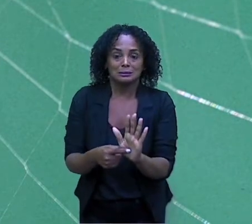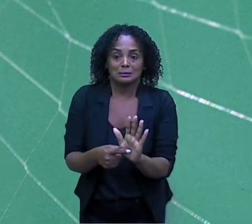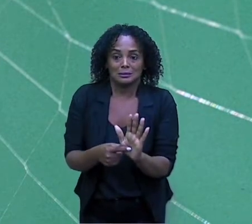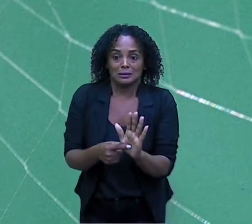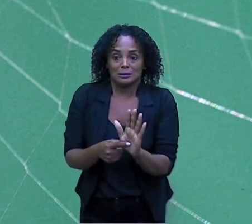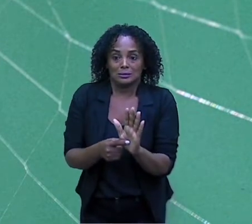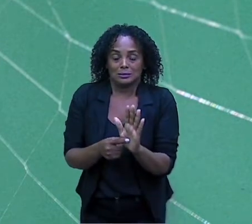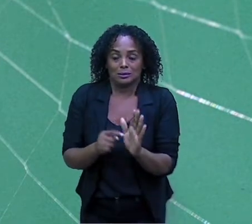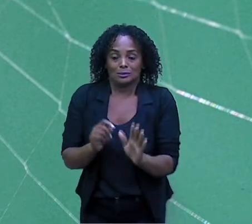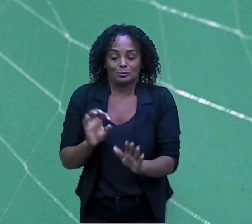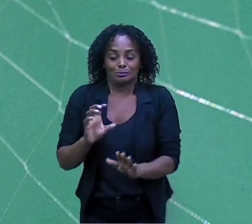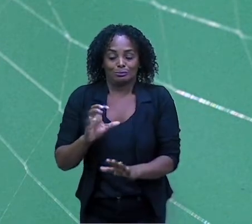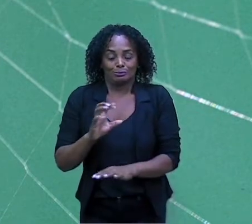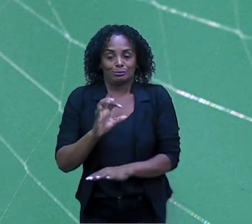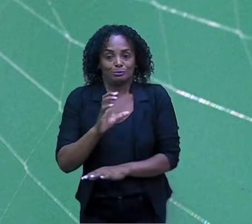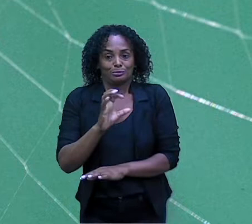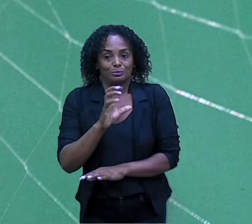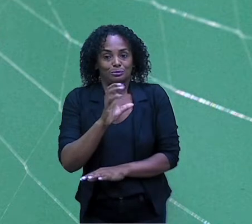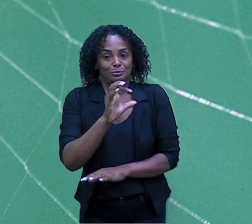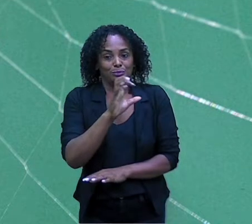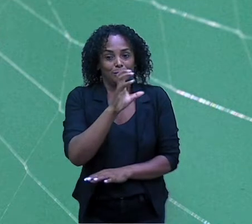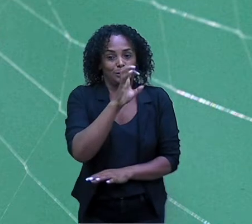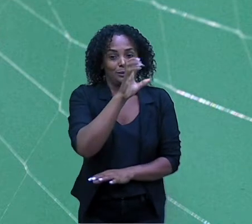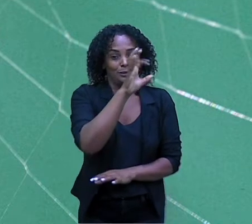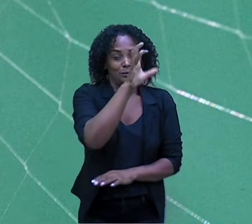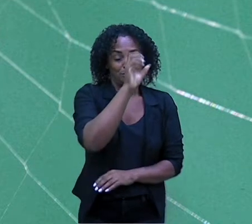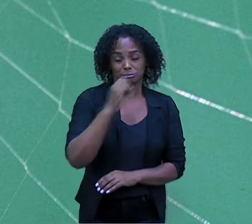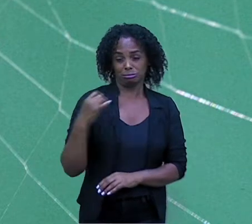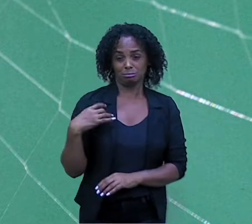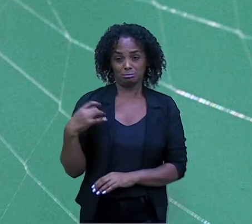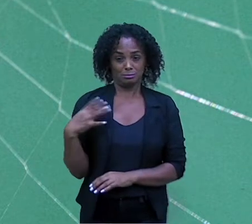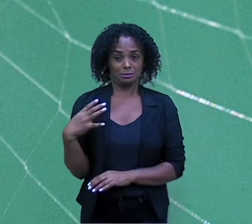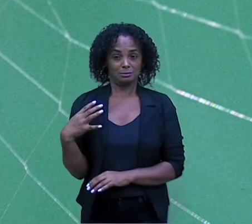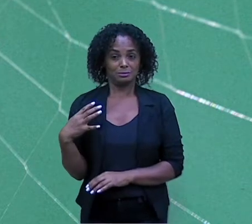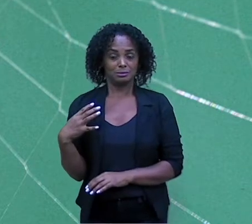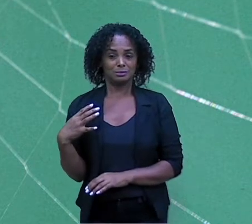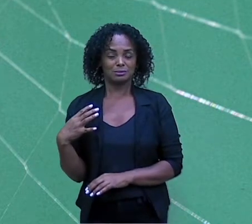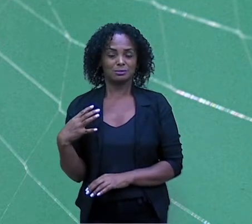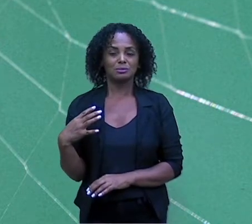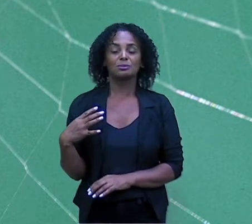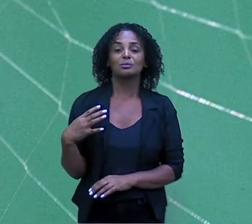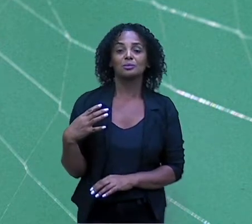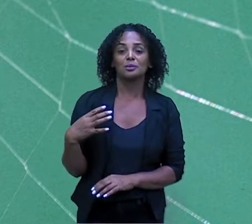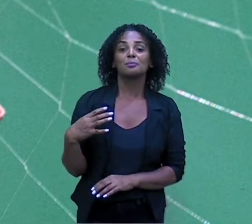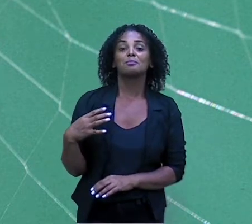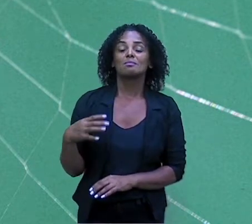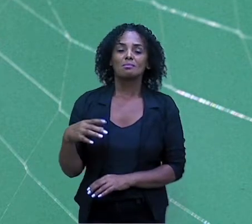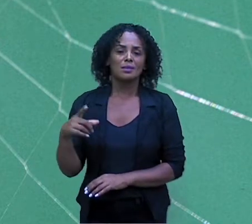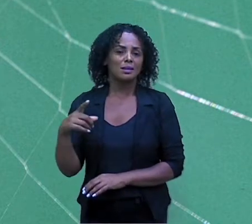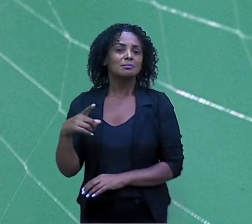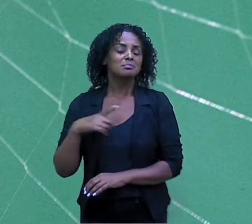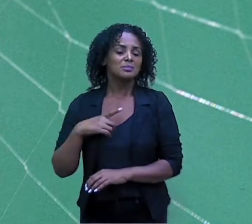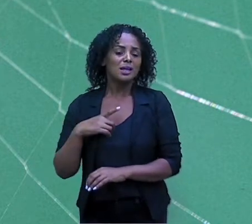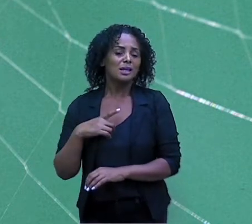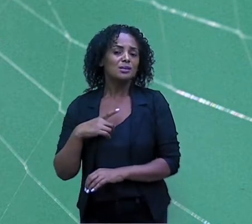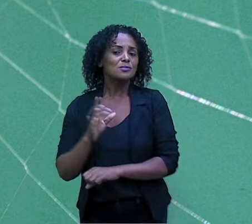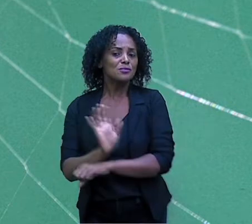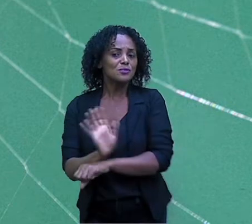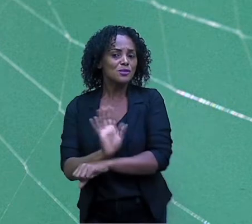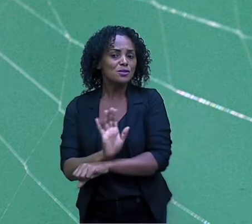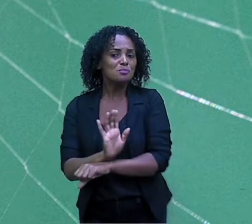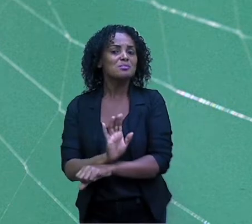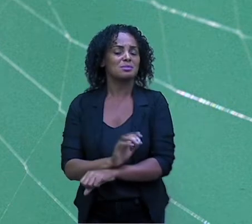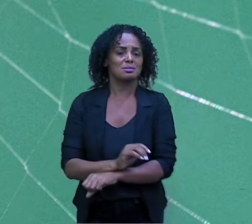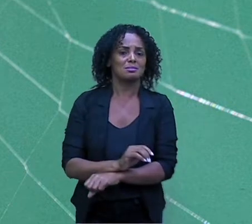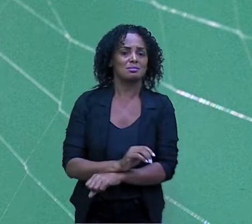aranha. Eu tenho certeza que você já viu essa palavra, porque cada filme, né? O Spider-Man. Então, aranha em